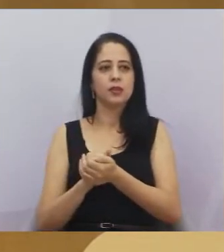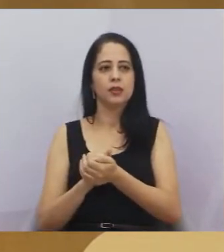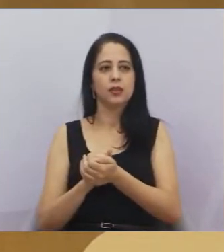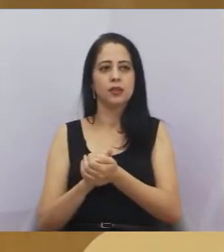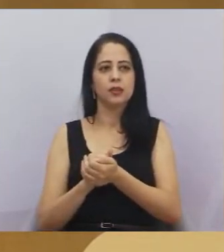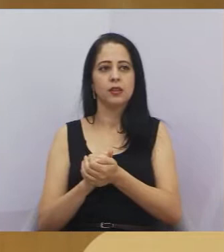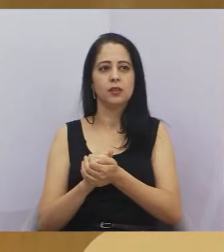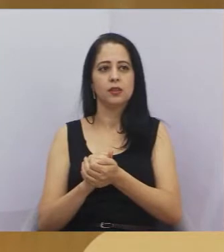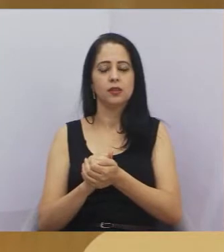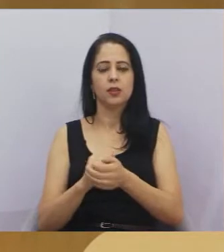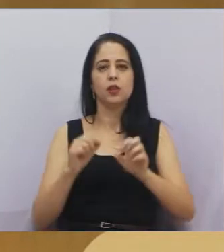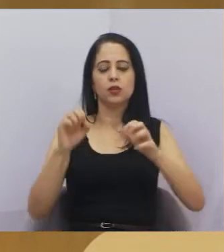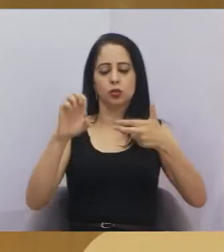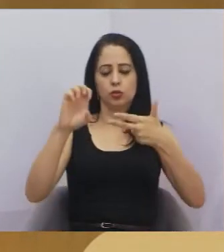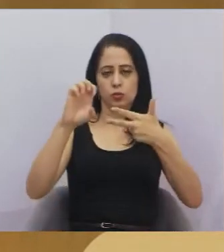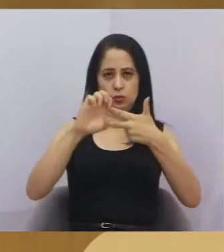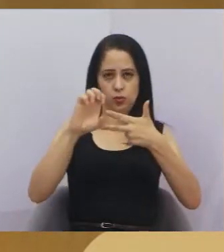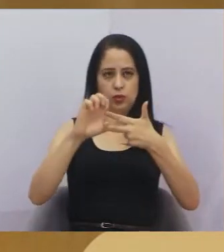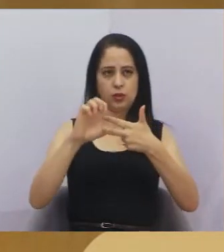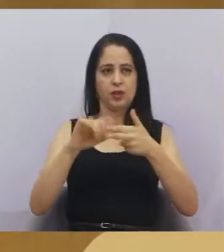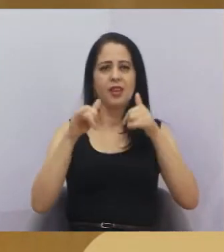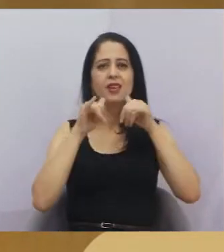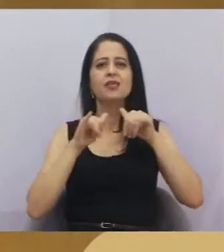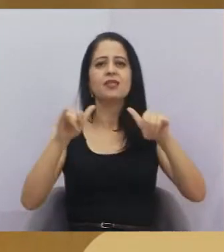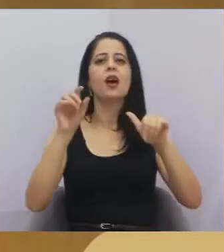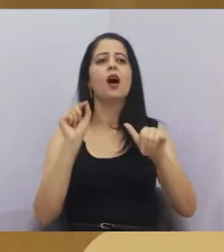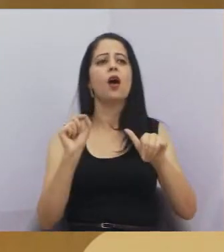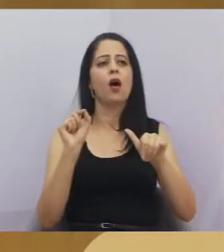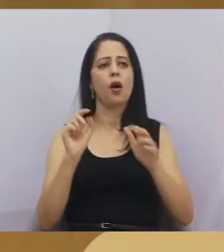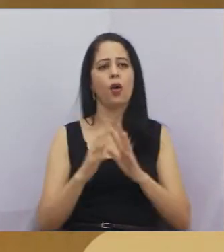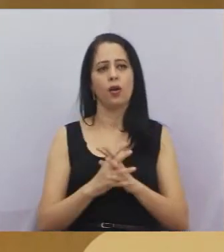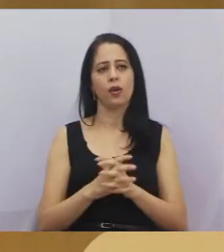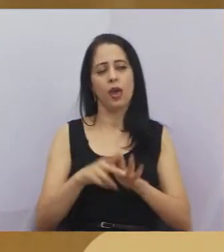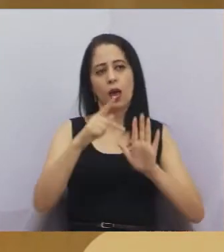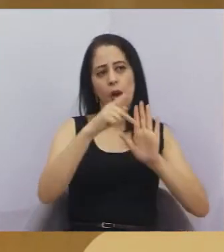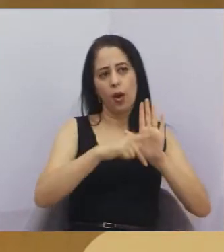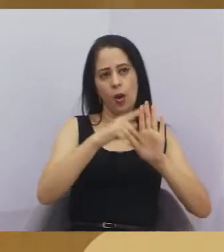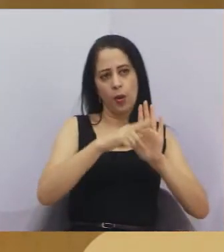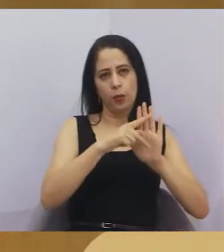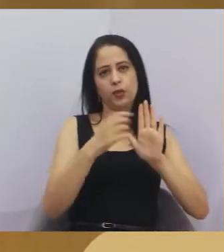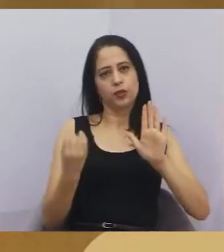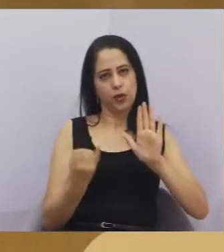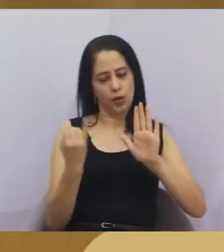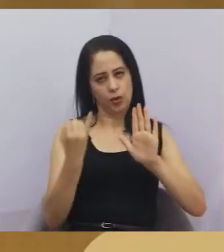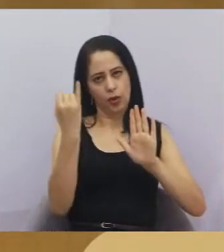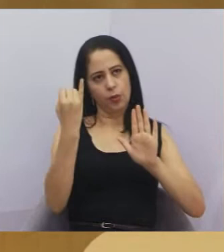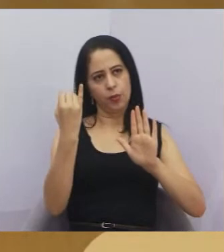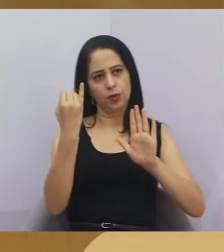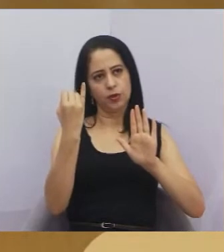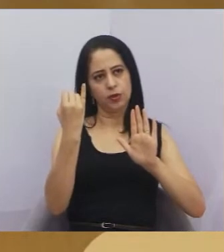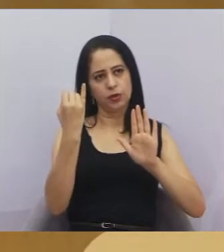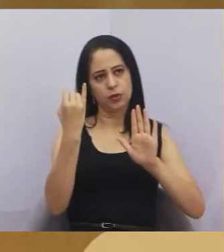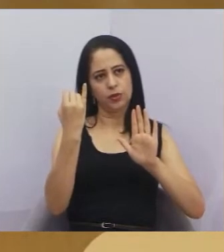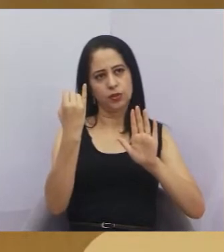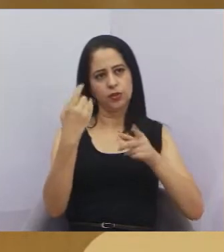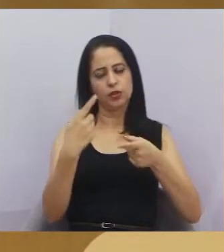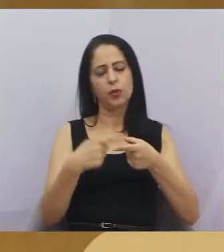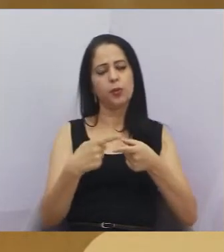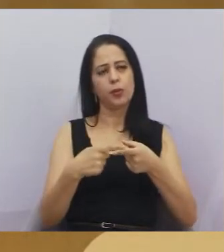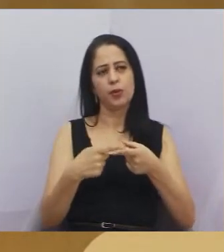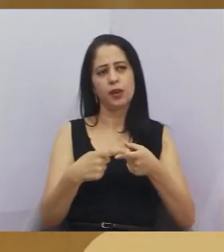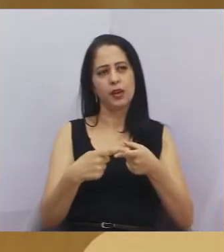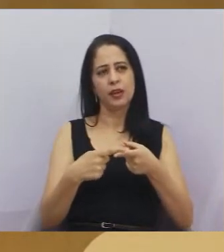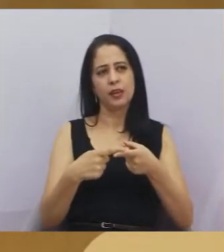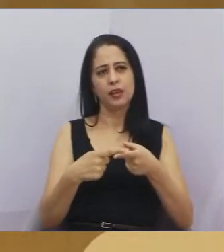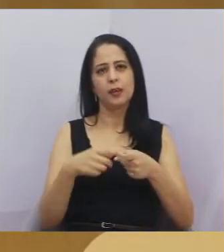no Poder Executivo. E dizer que esse projeto é extremamente importante no que diz